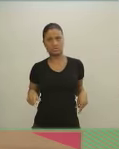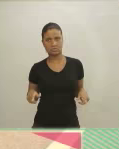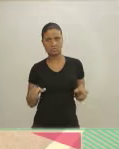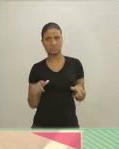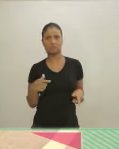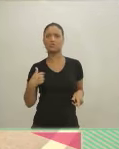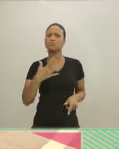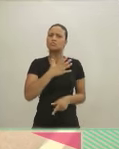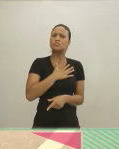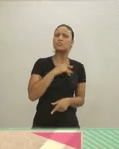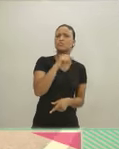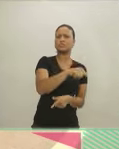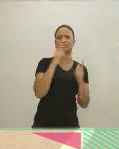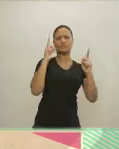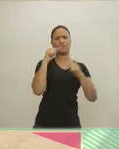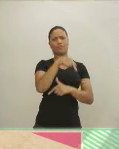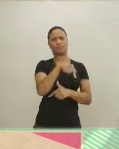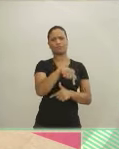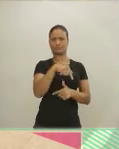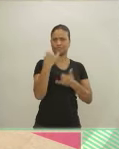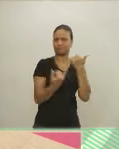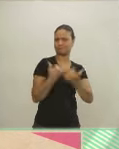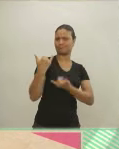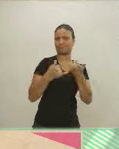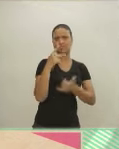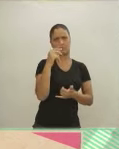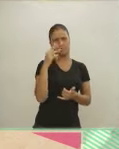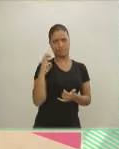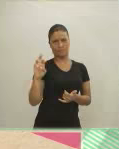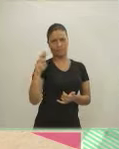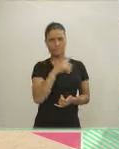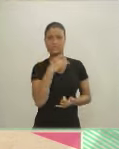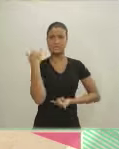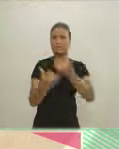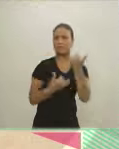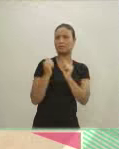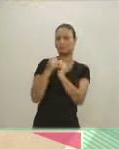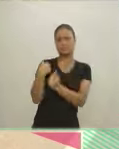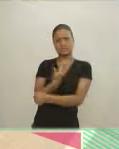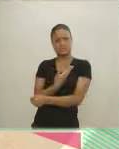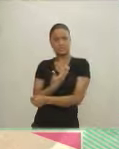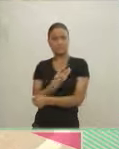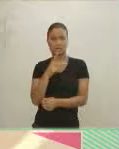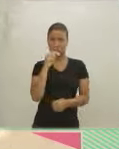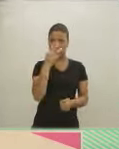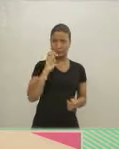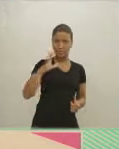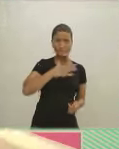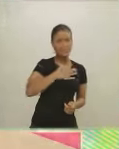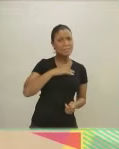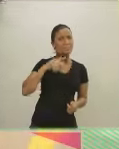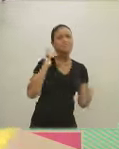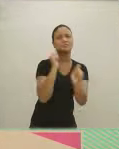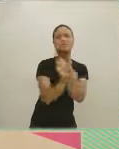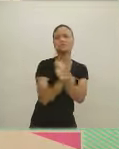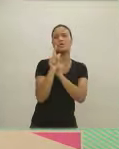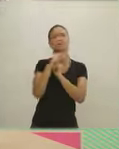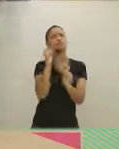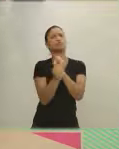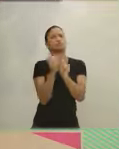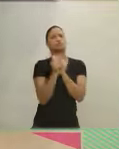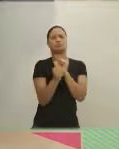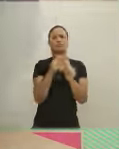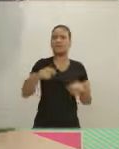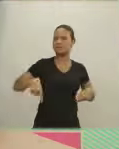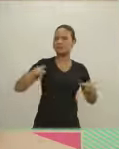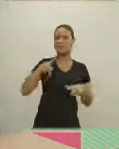me no power Soccer aqui brincando com meus amigos o Power Soccer para mim é um esporte um jogo de